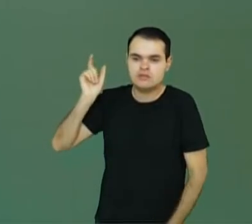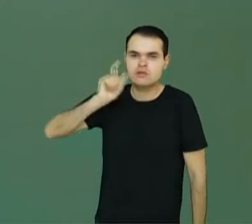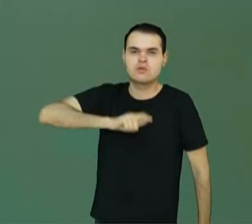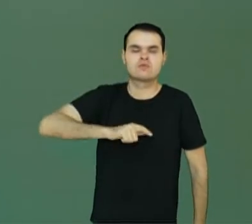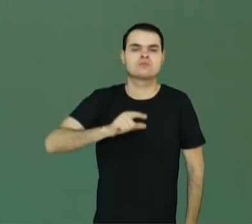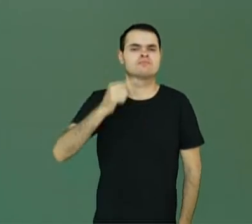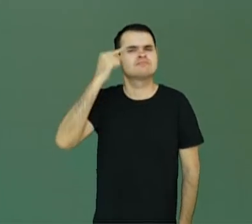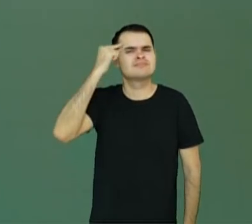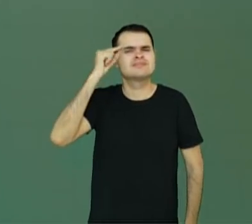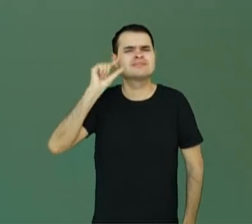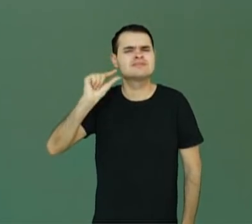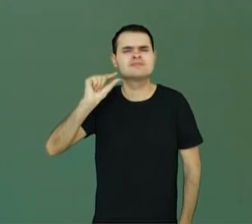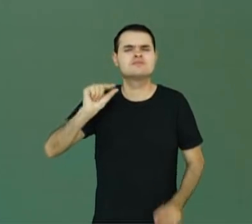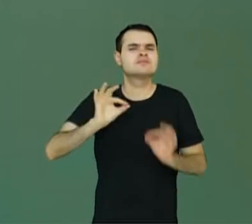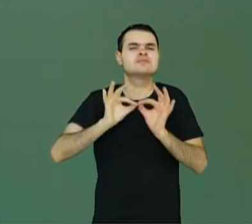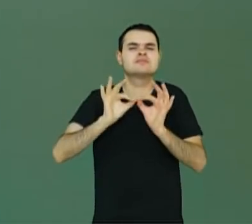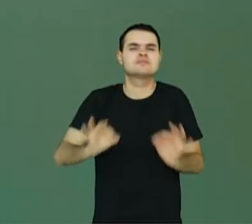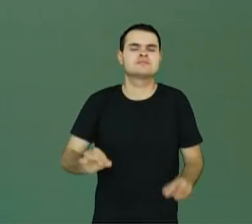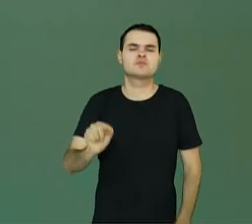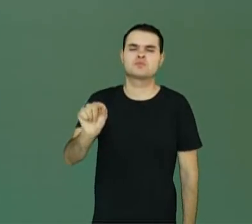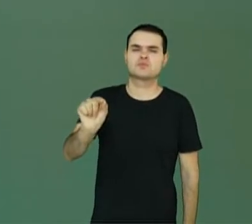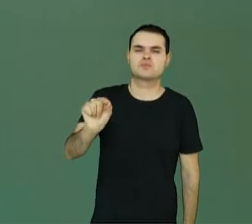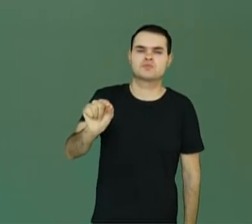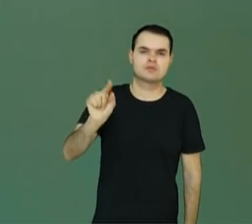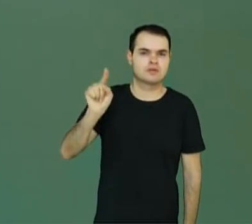o quê? Você pensar o seguinte, ó.